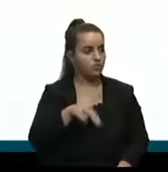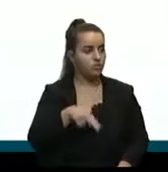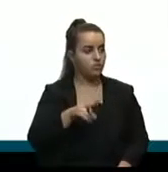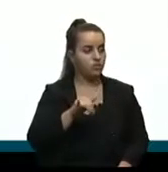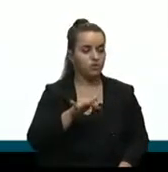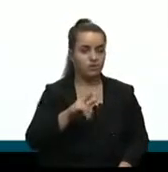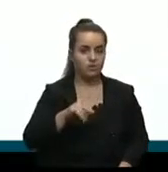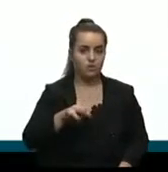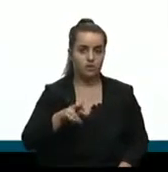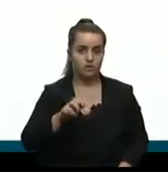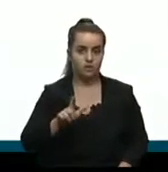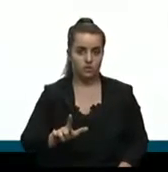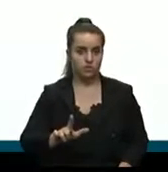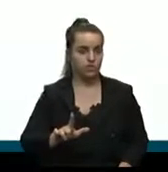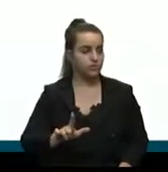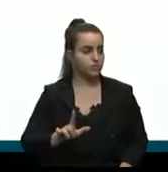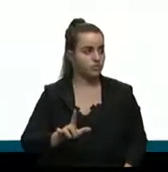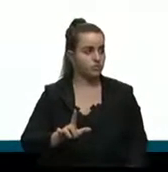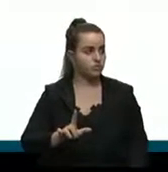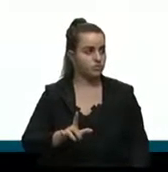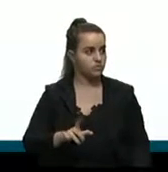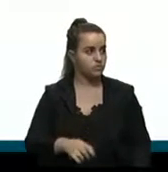unilateral.